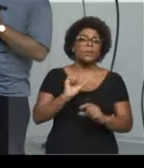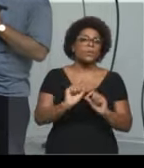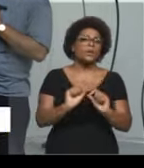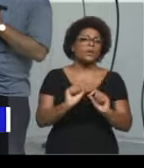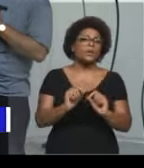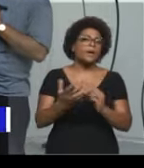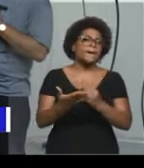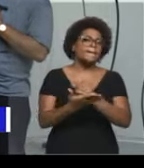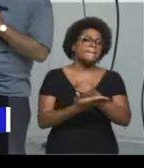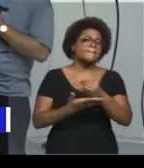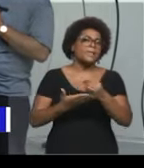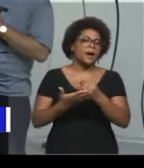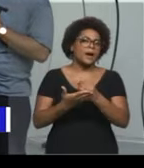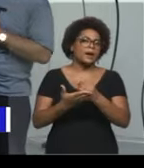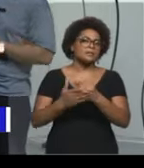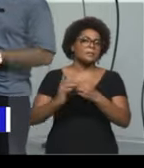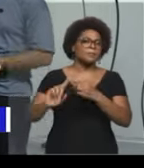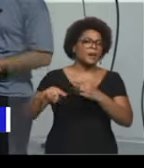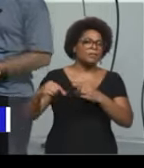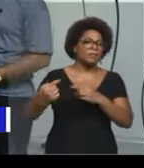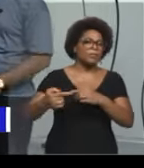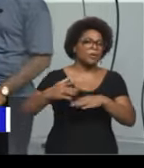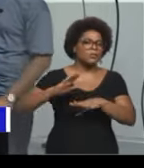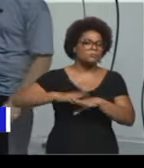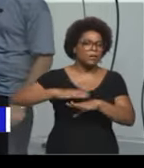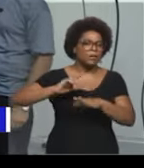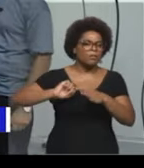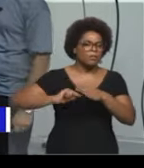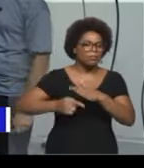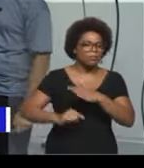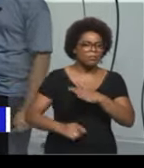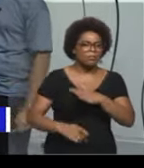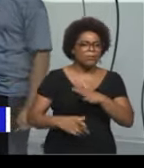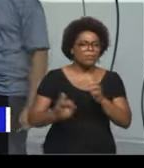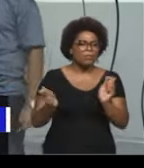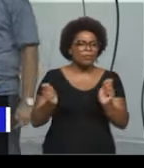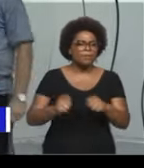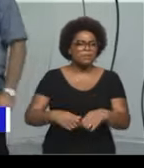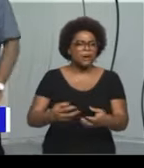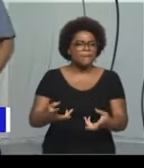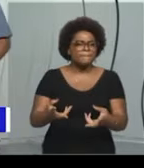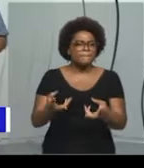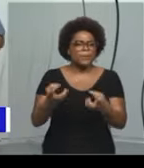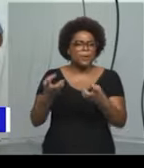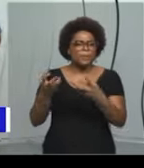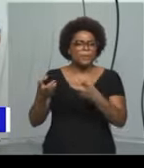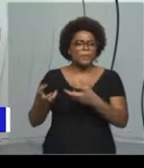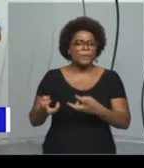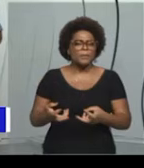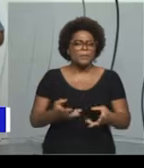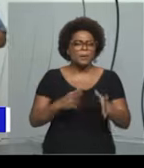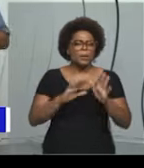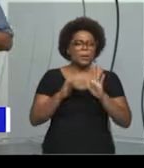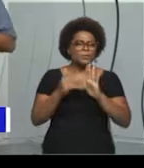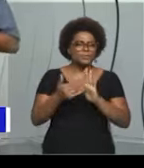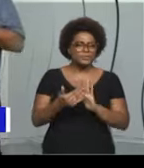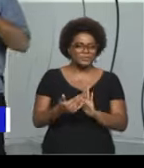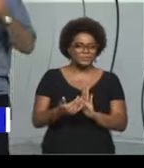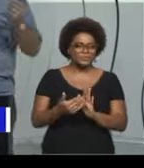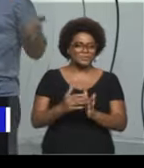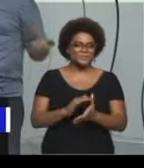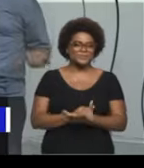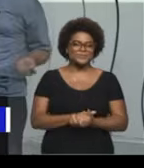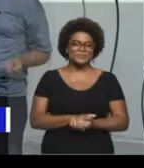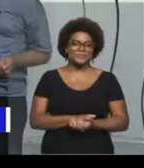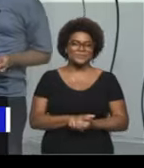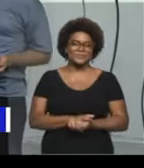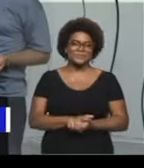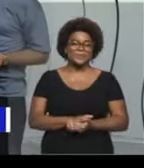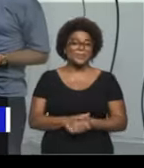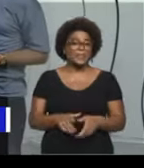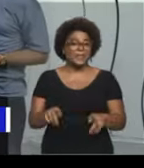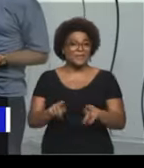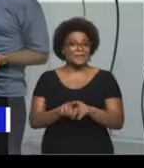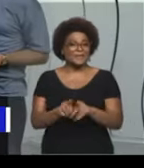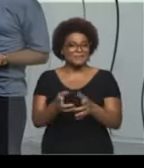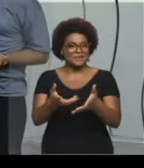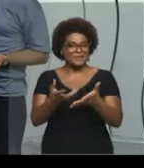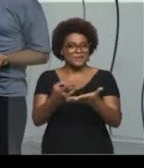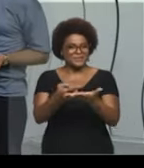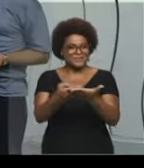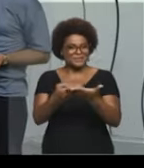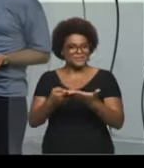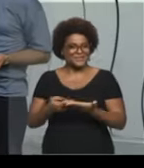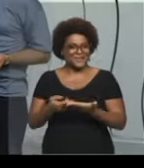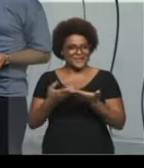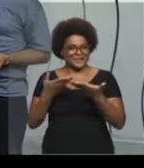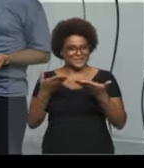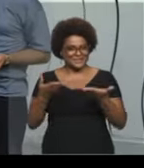gente conseguir entender o que está acontecendo lá. Bom, e eu vou fazer um convite também, nós vamos ter uma espécie de laboratório de matemática,